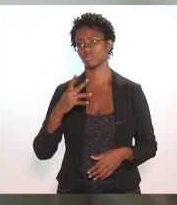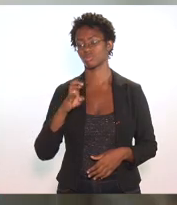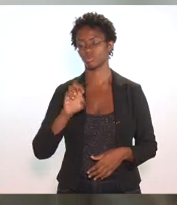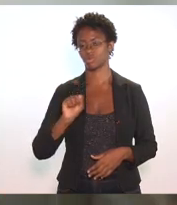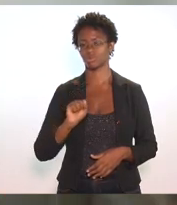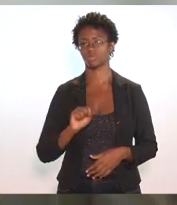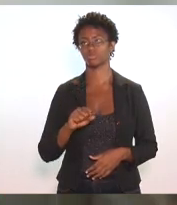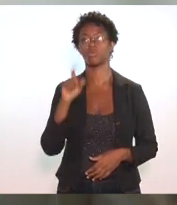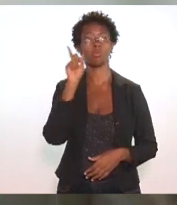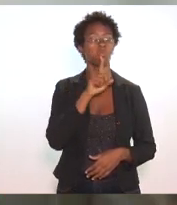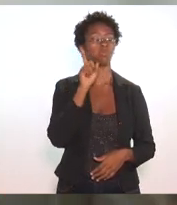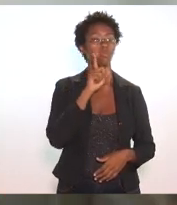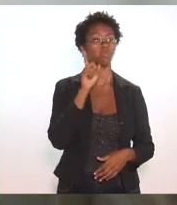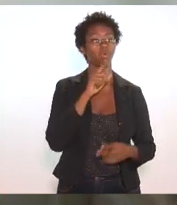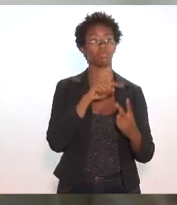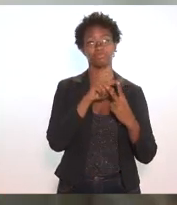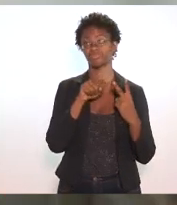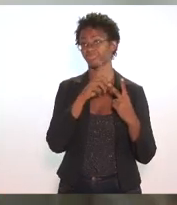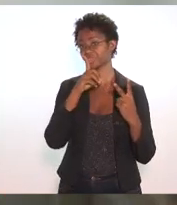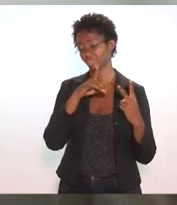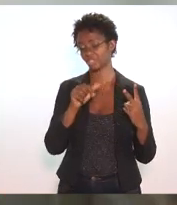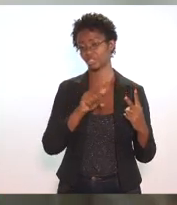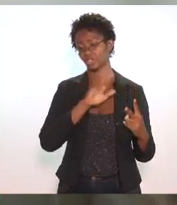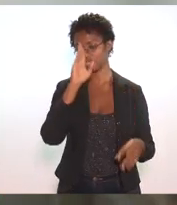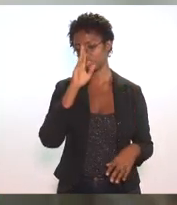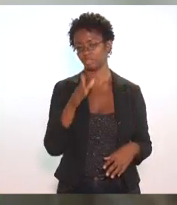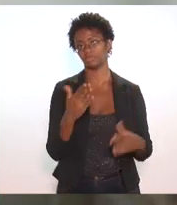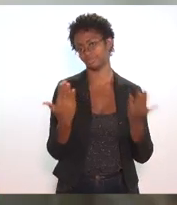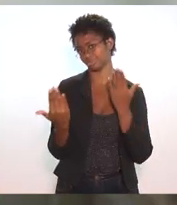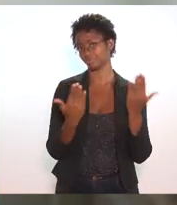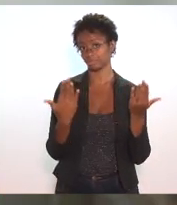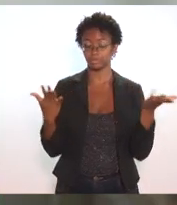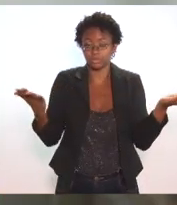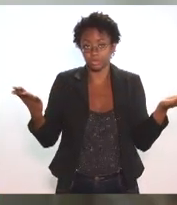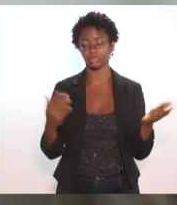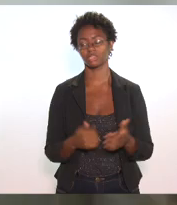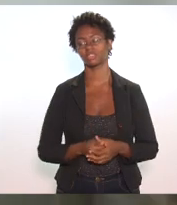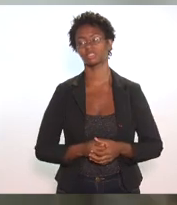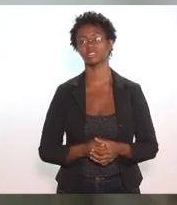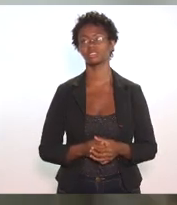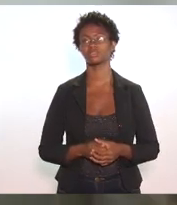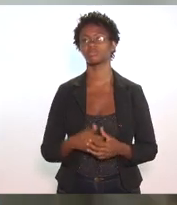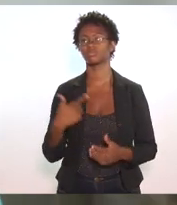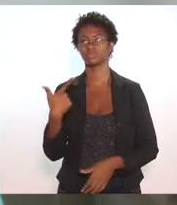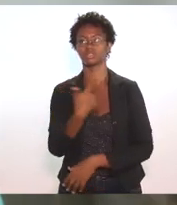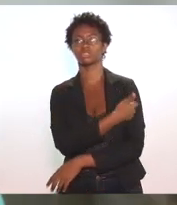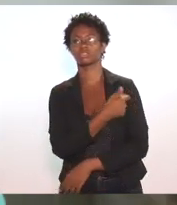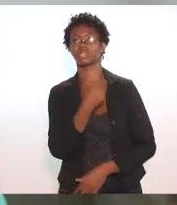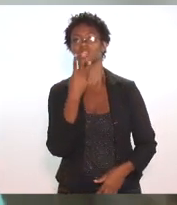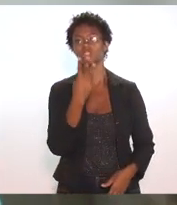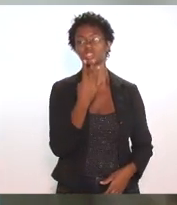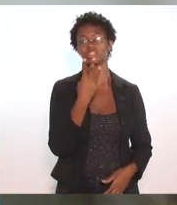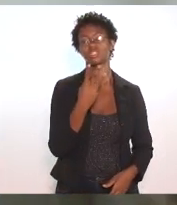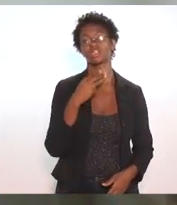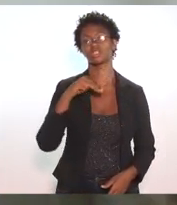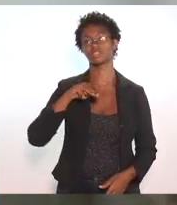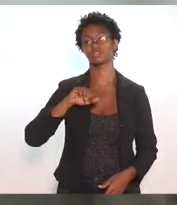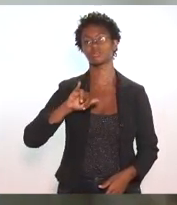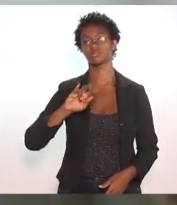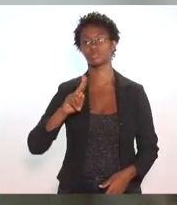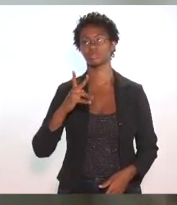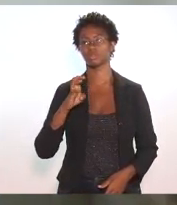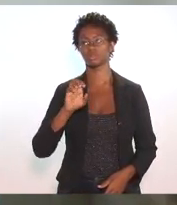Estados Unidos, por 2 dias seguidos, e não estou querendo comparar, vacinou 3 milhões de pessoas por dia.